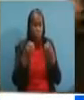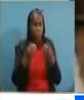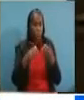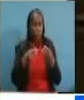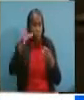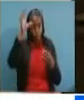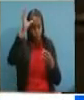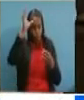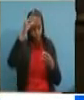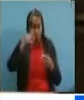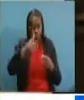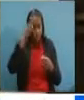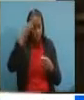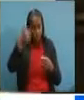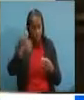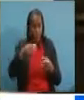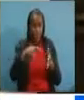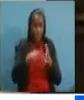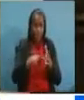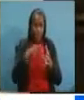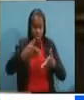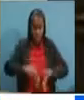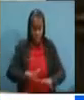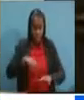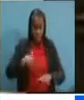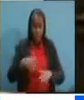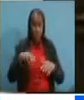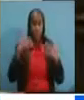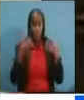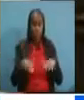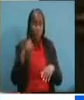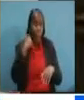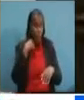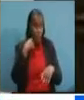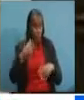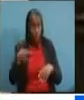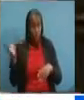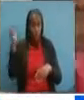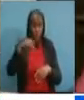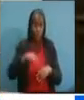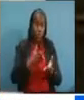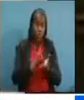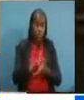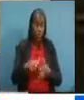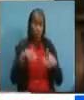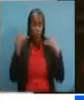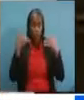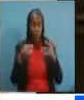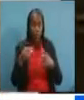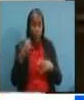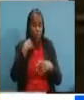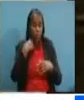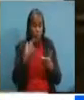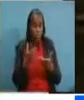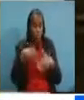competente, de técnicos cabo-verdianos, formados, que voltaram. Continuaram a se formar e entregaram